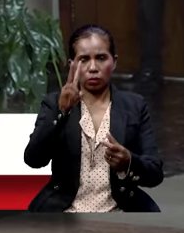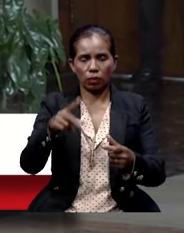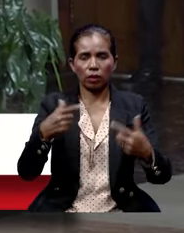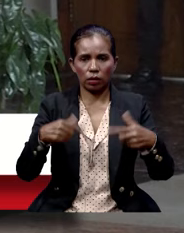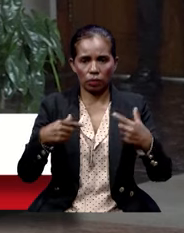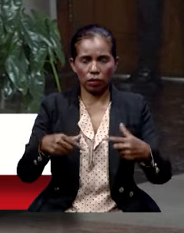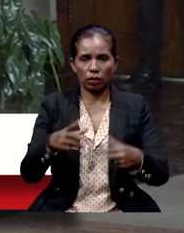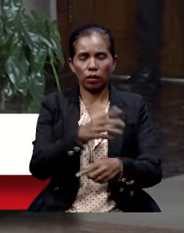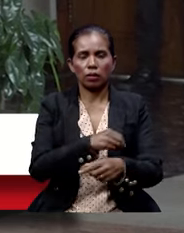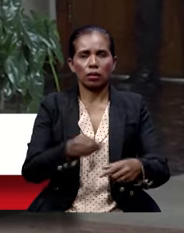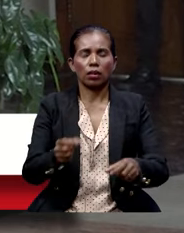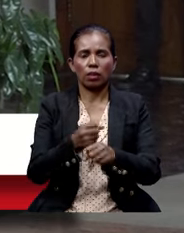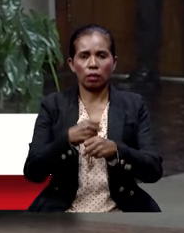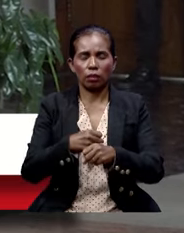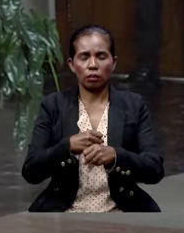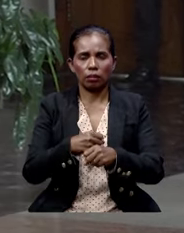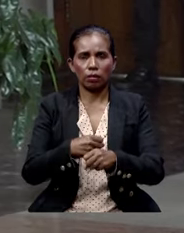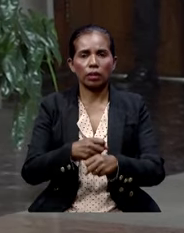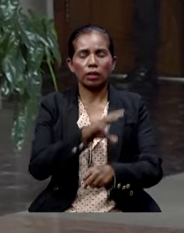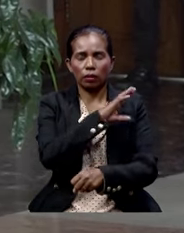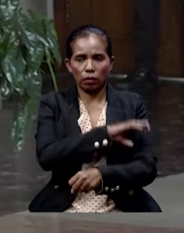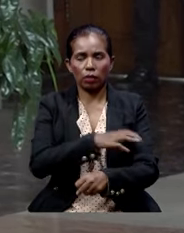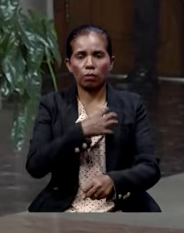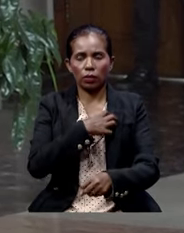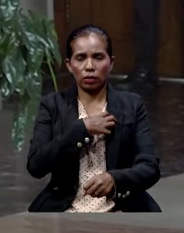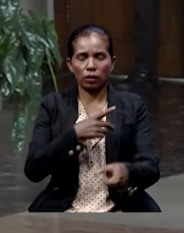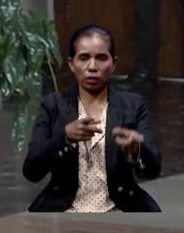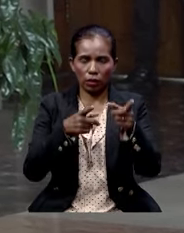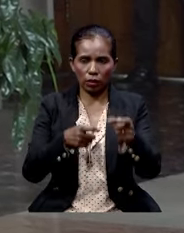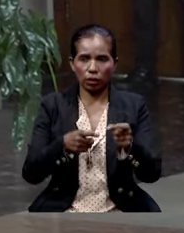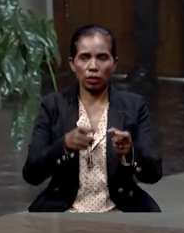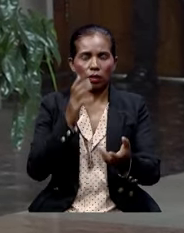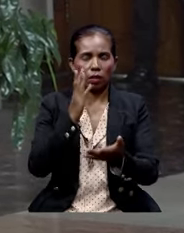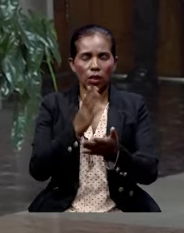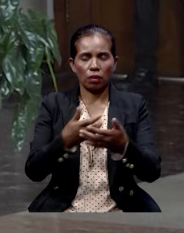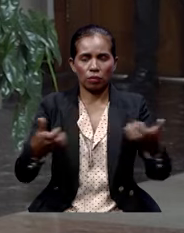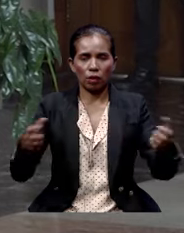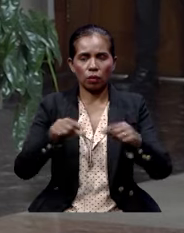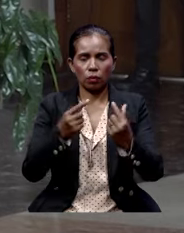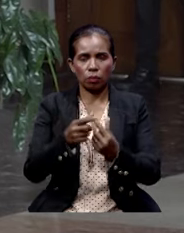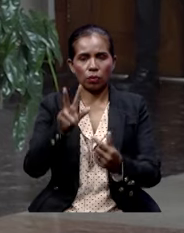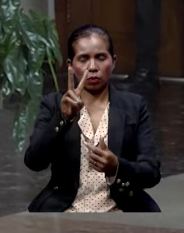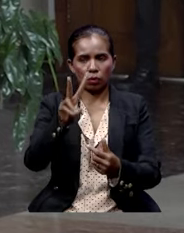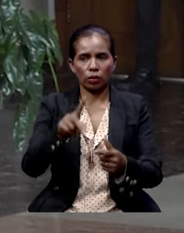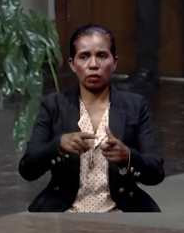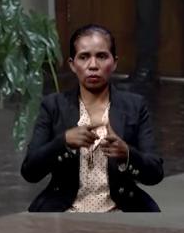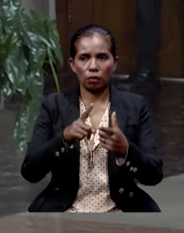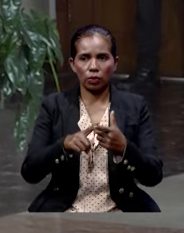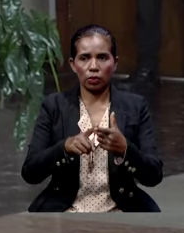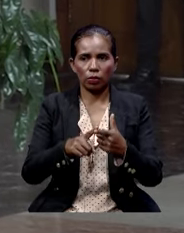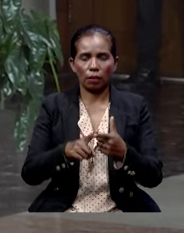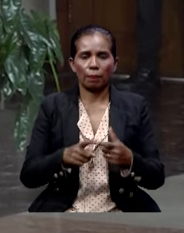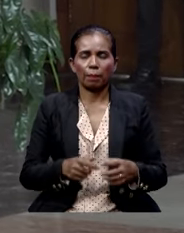tem parte segurança, polícia, tiro de gás e gás para atuar, onde a faixa grupo rua, né? Depois de né, mas tem